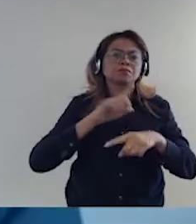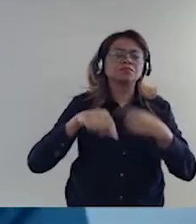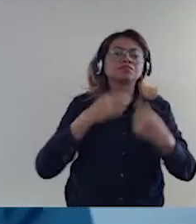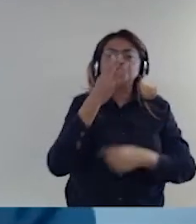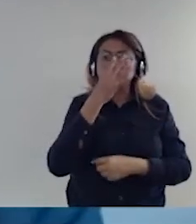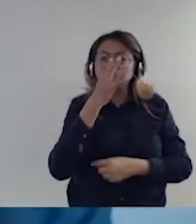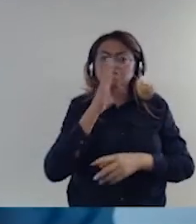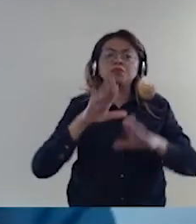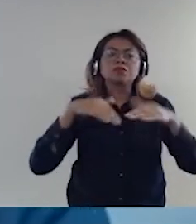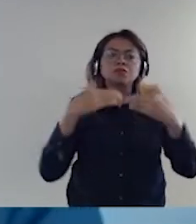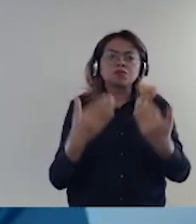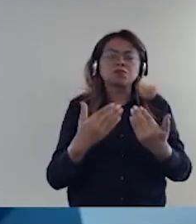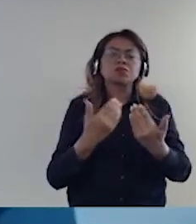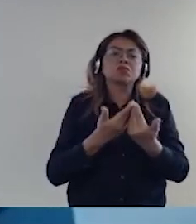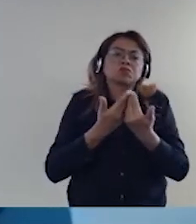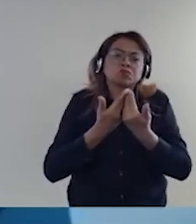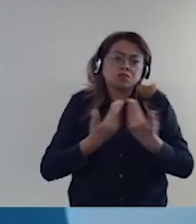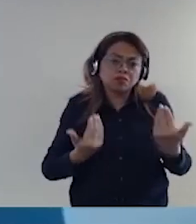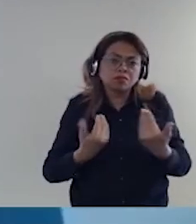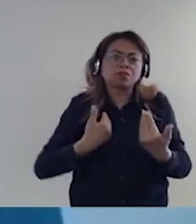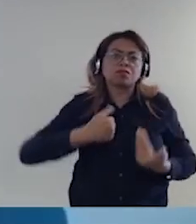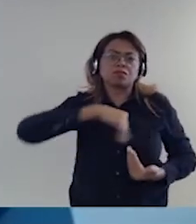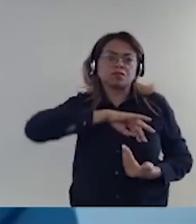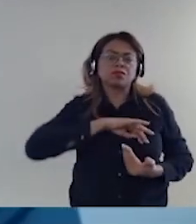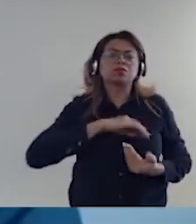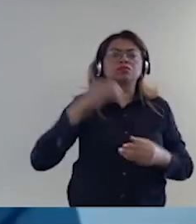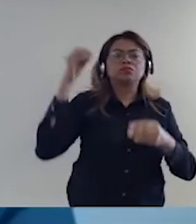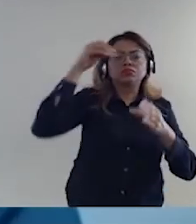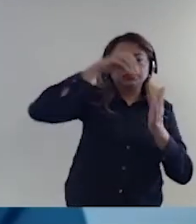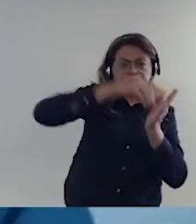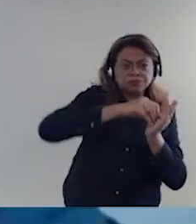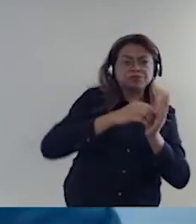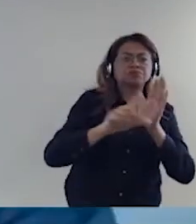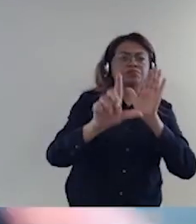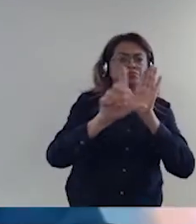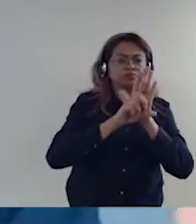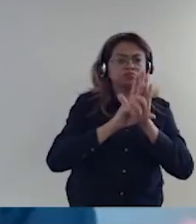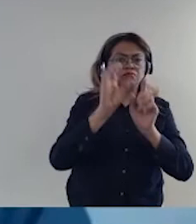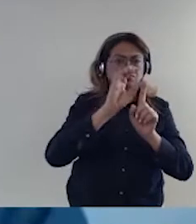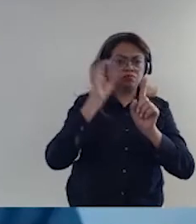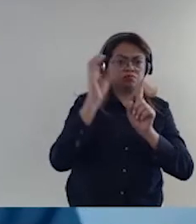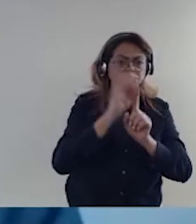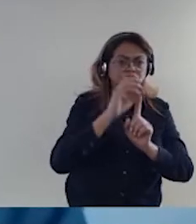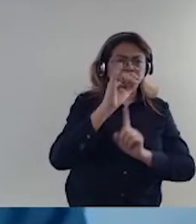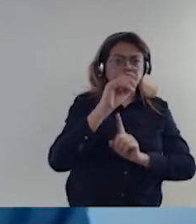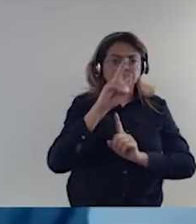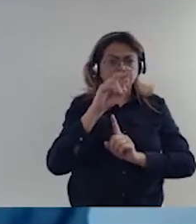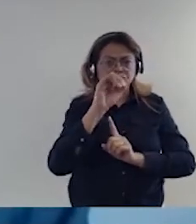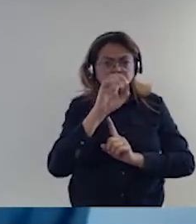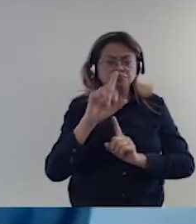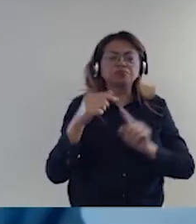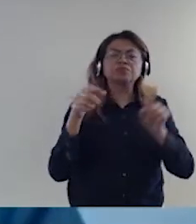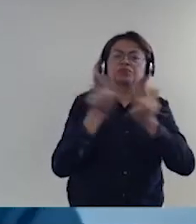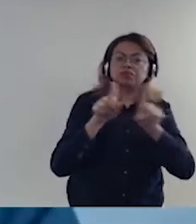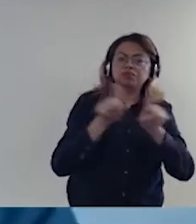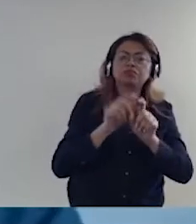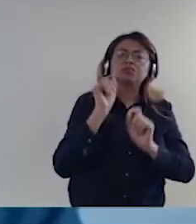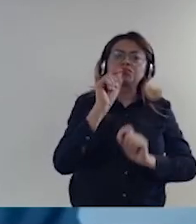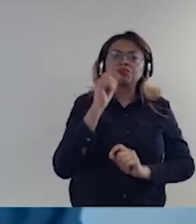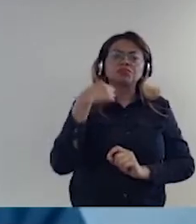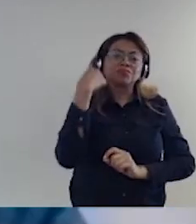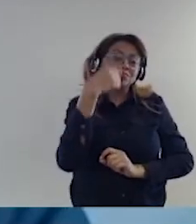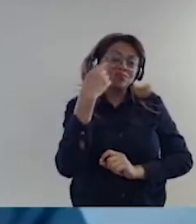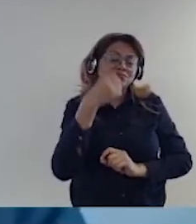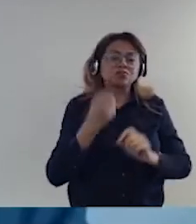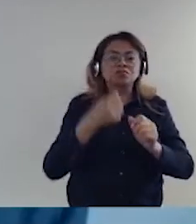âmbito restrito da nossa lei, do Código Civil e dos elementos dogmáticos que